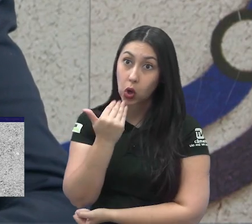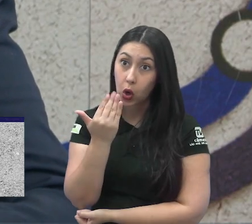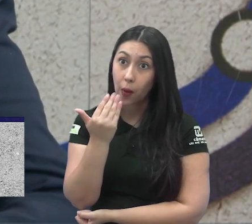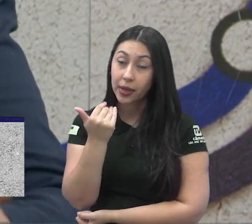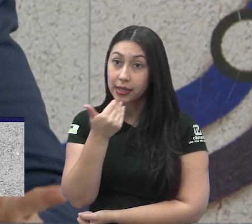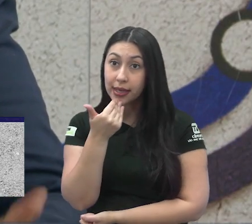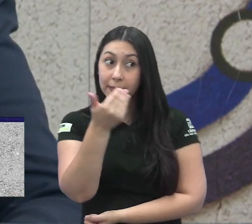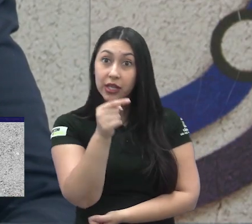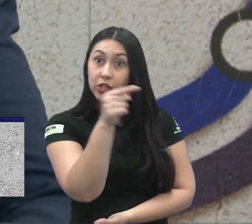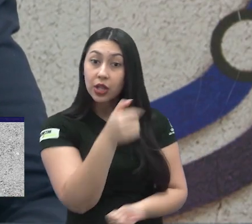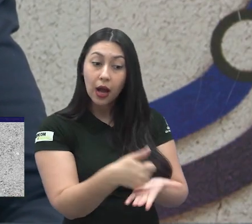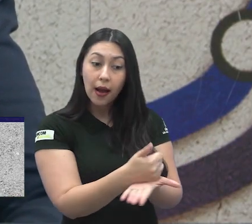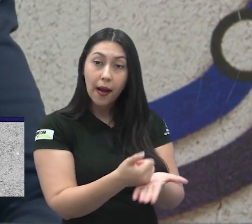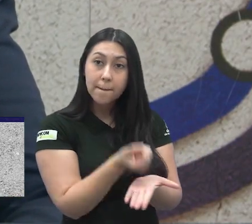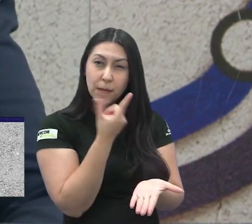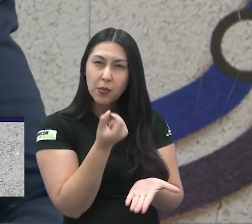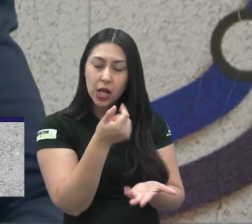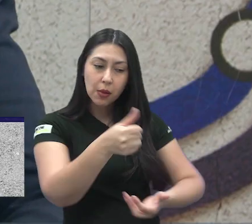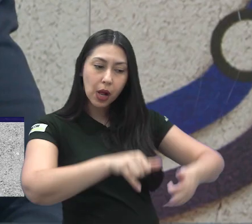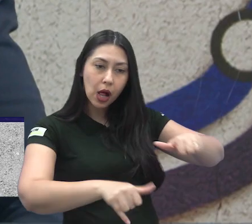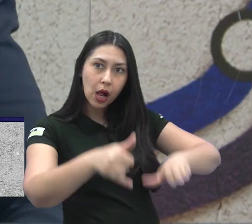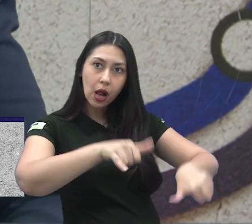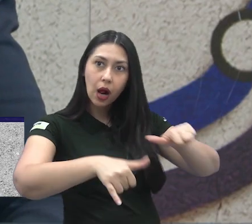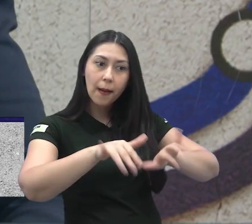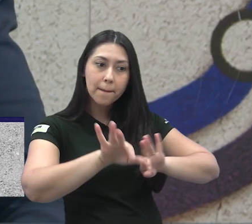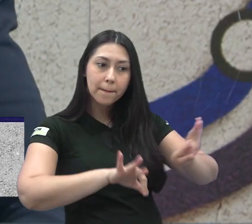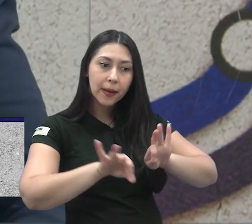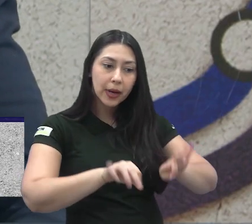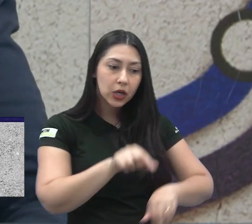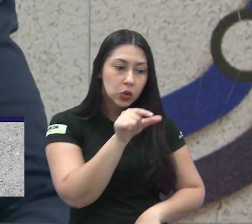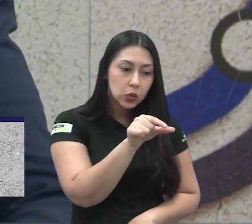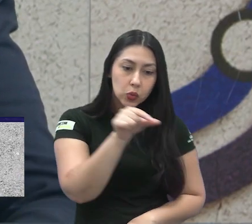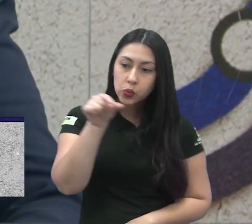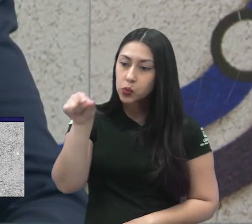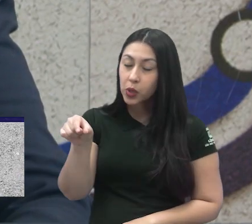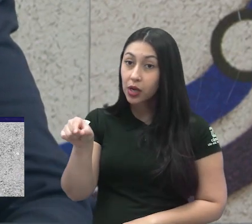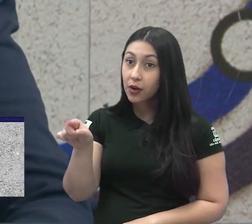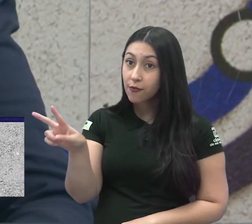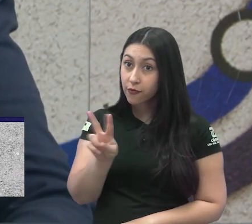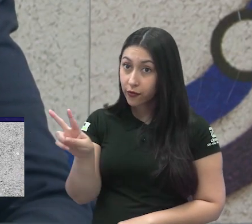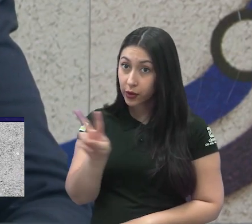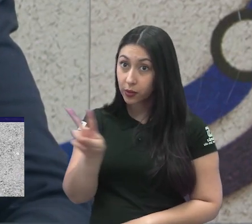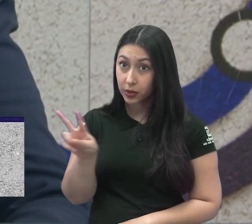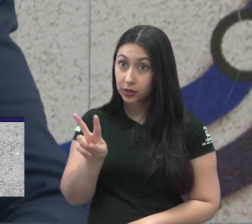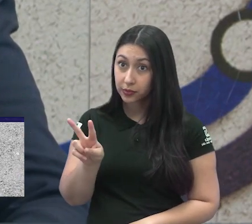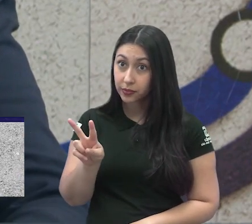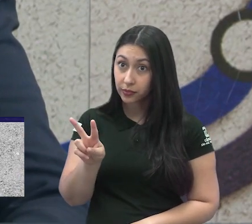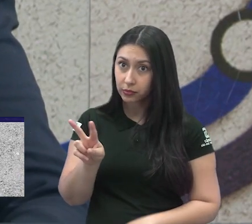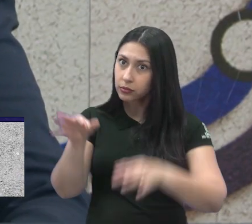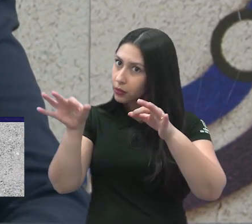prescrevi e mandei formular em farmácias de manipulação o complemento vitamínico e mineral da dieta para estar tudo ali